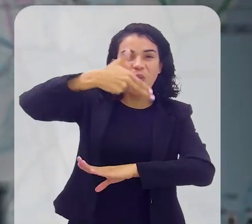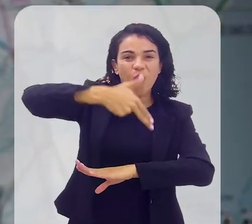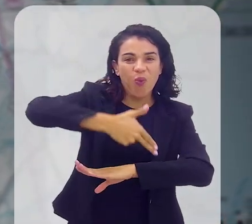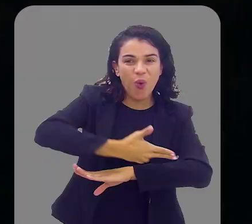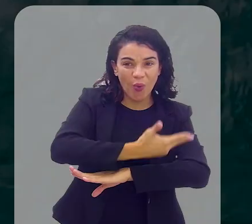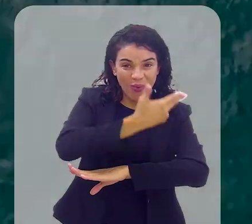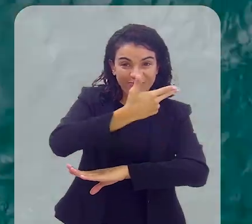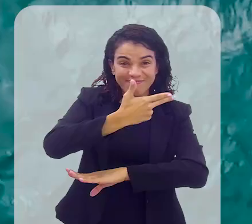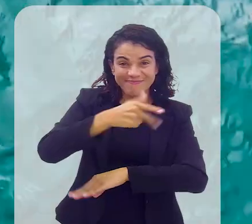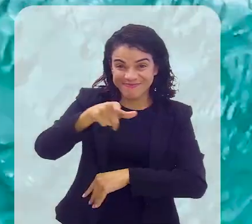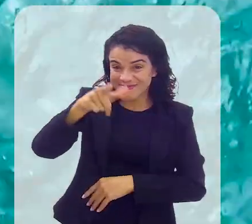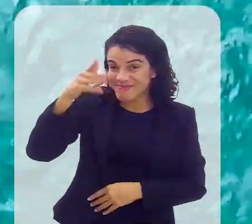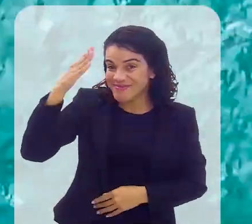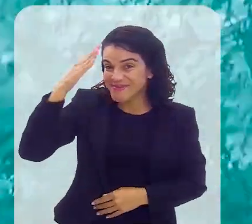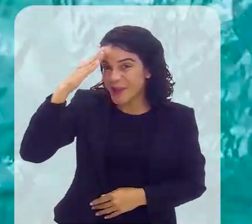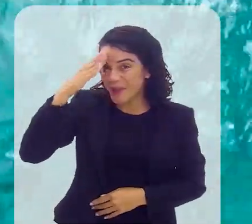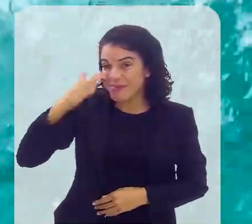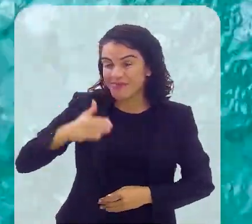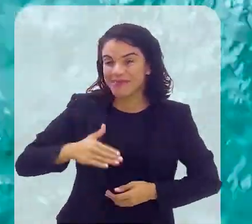mostrar.